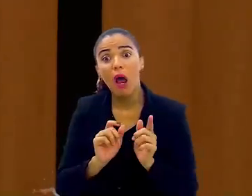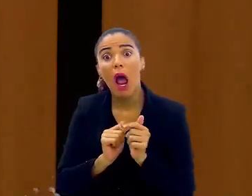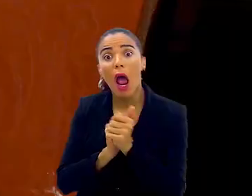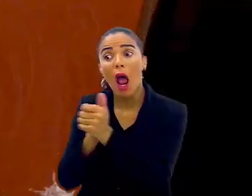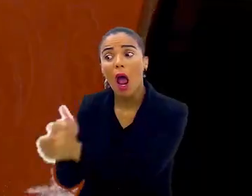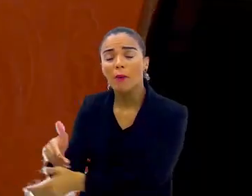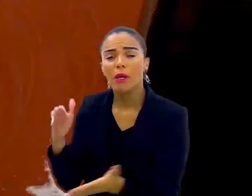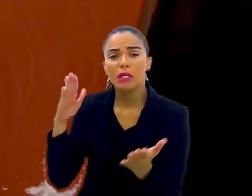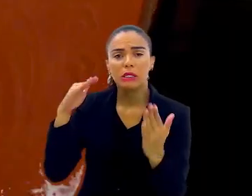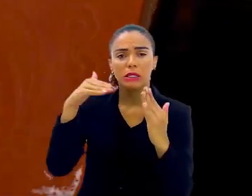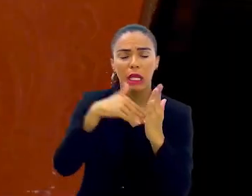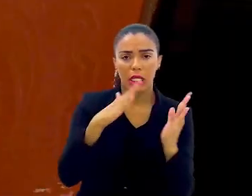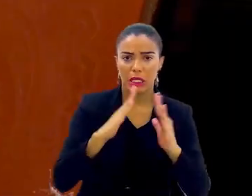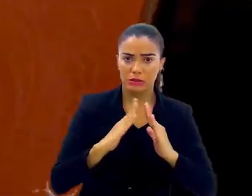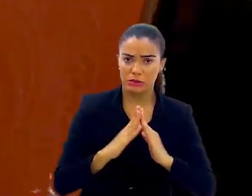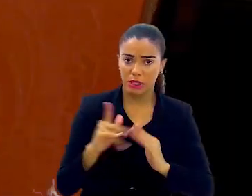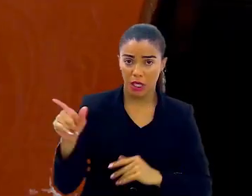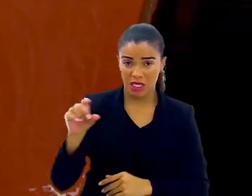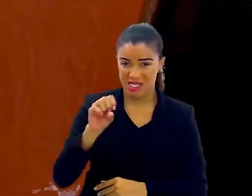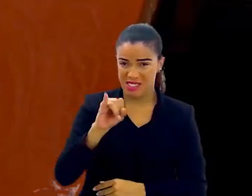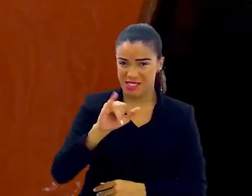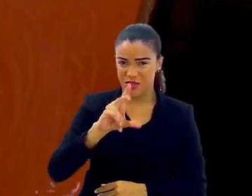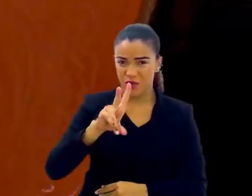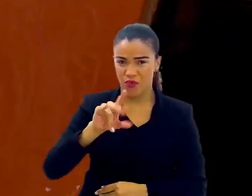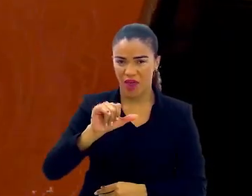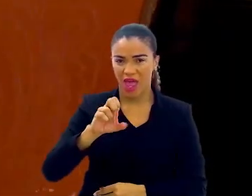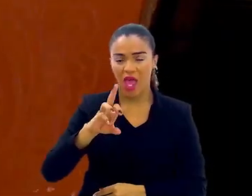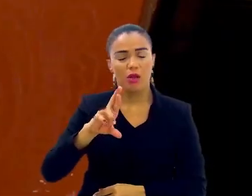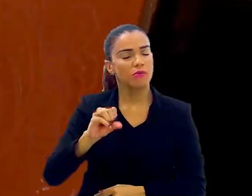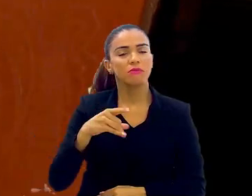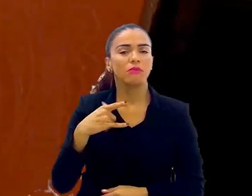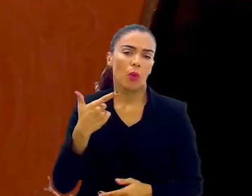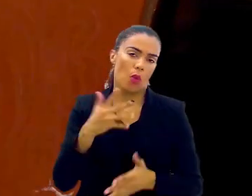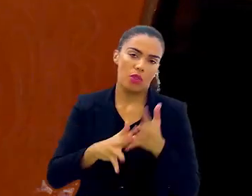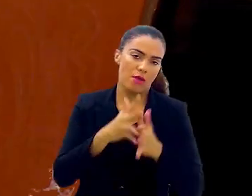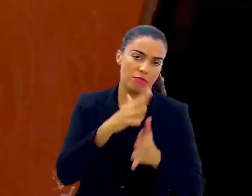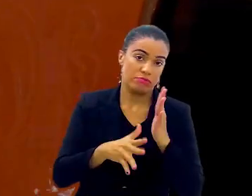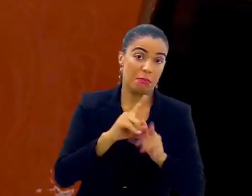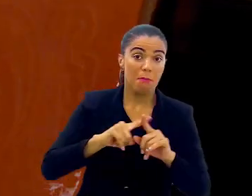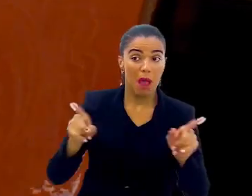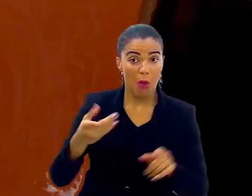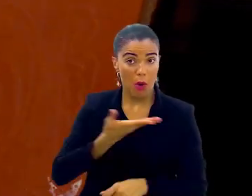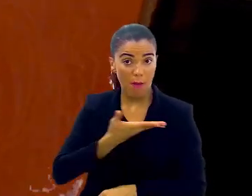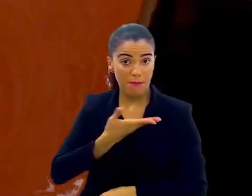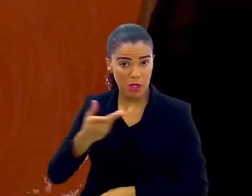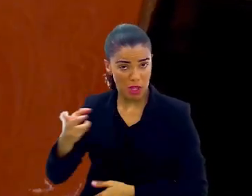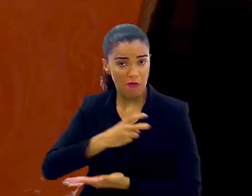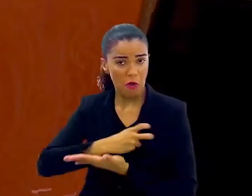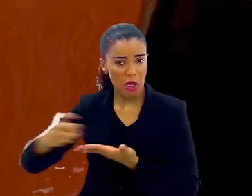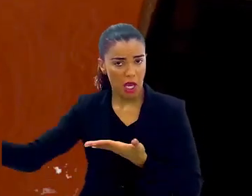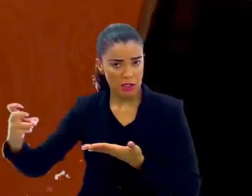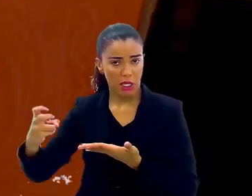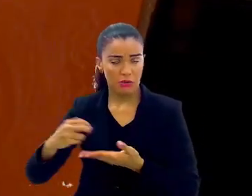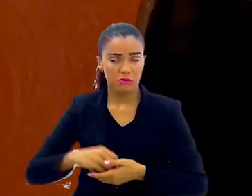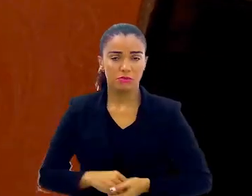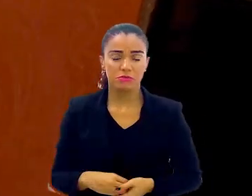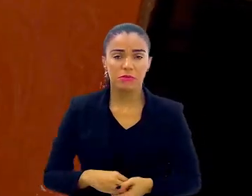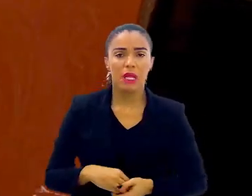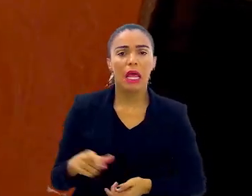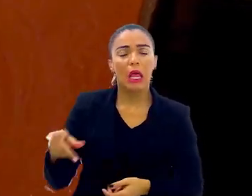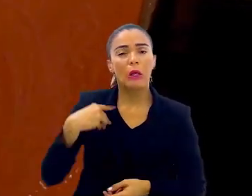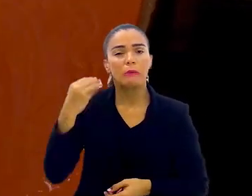casa. Silvério do Espírito Santo não foi afetado, mas teve o amigo caçado. Ele foi deputado quando eu